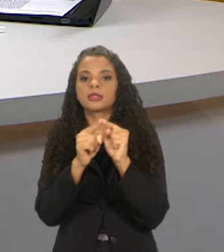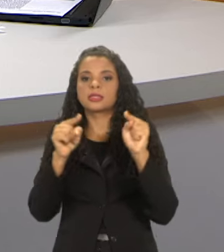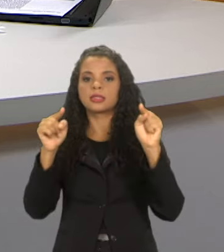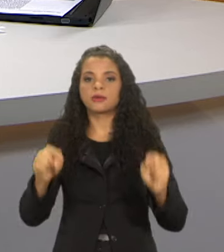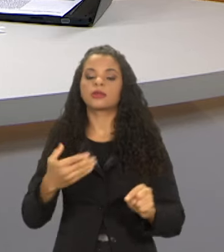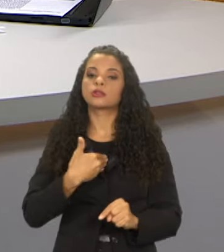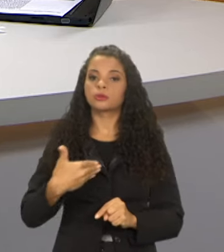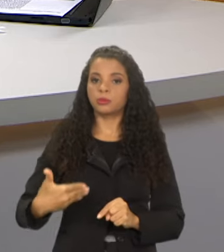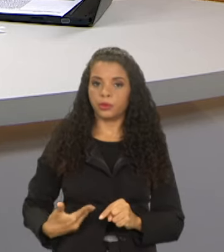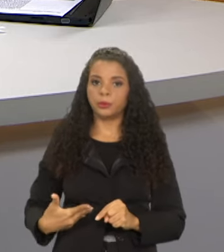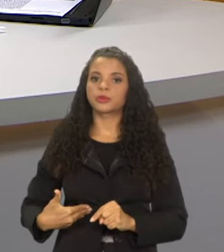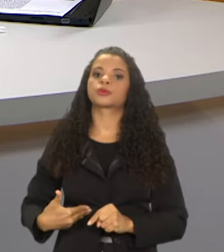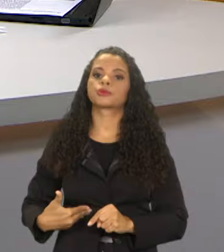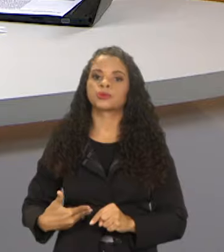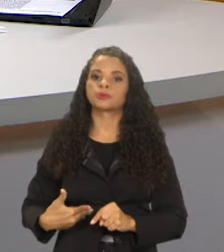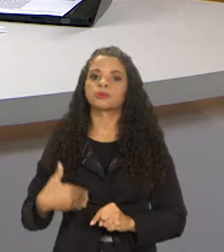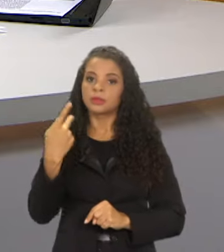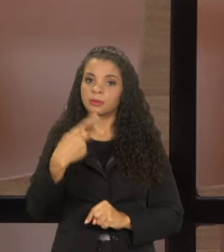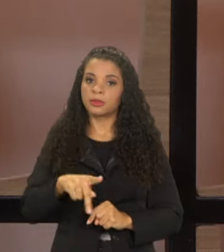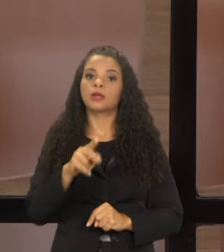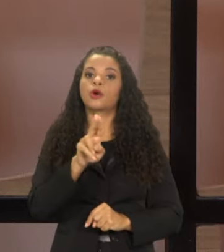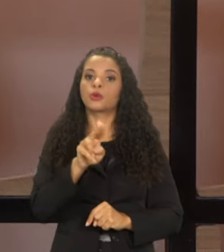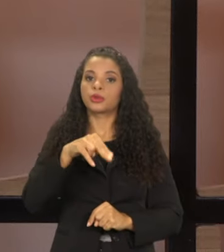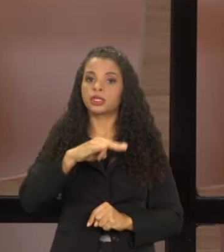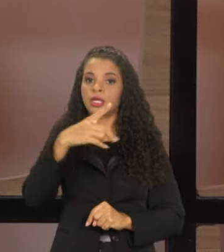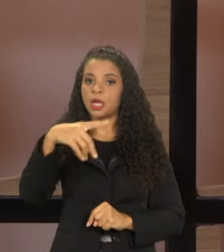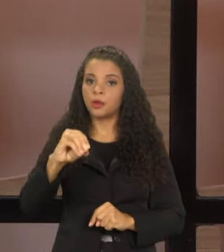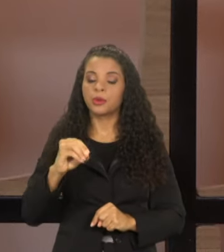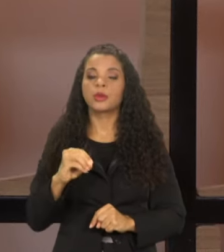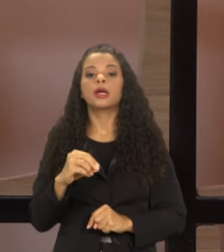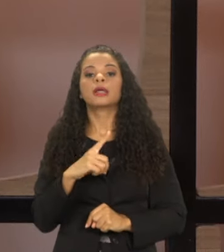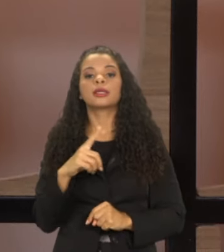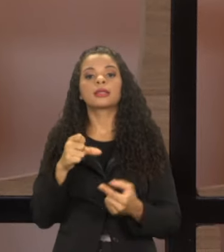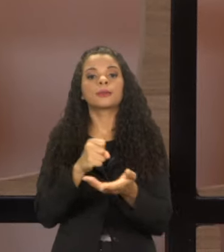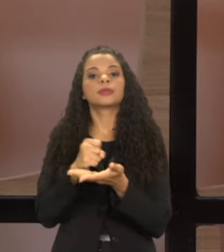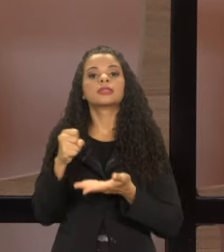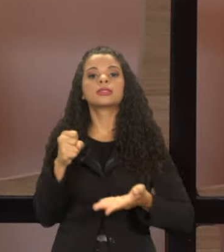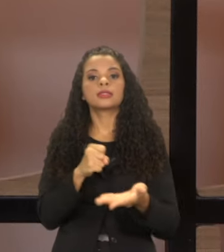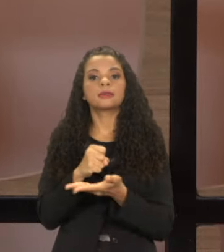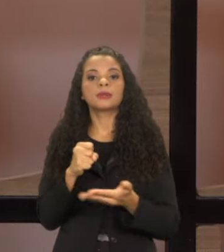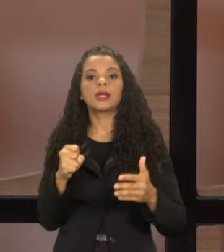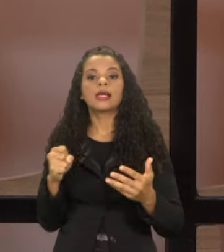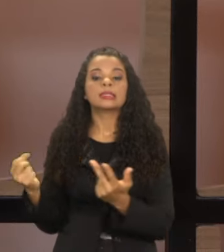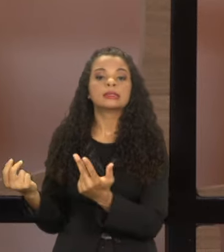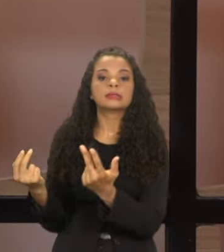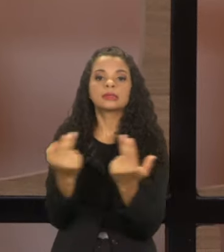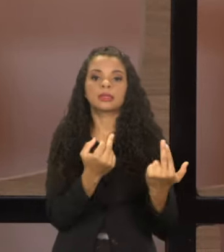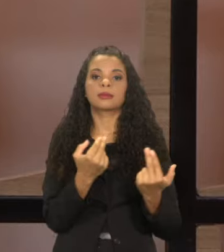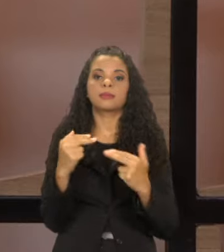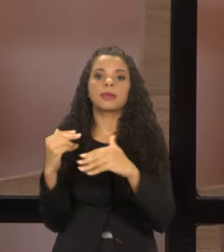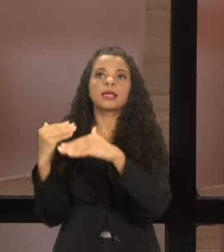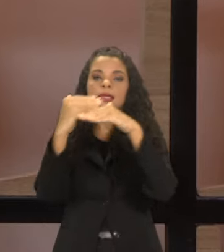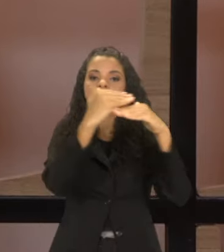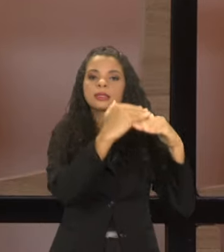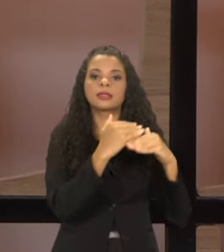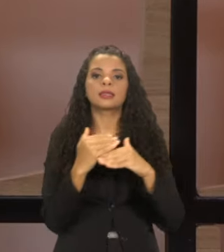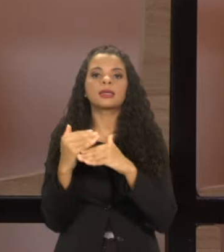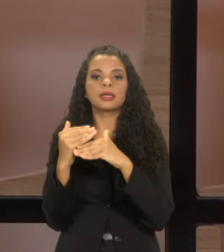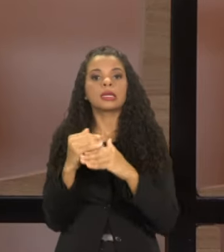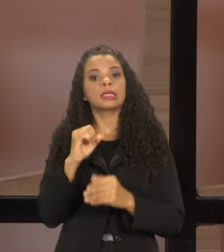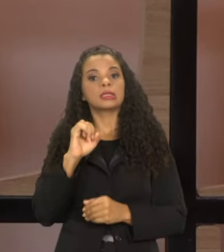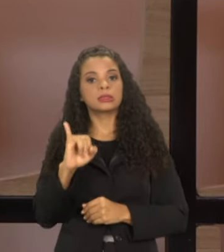União. E aí, como eu disse logo no início, aplicando-se o princípio da simetria, se for firmado pelo Supremo que